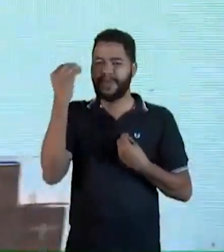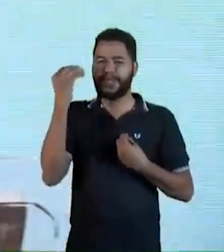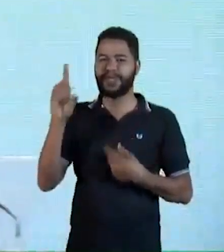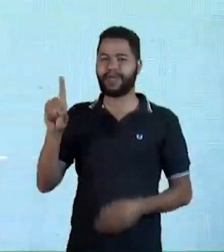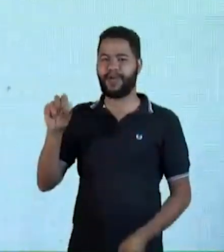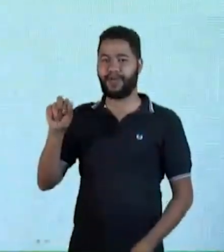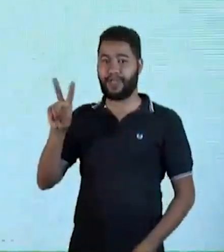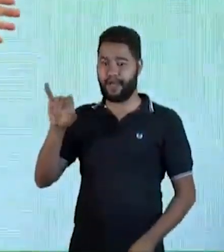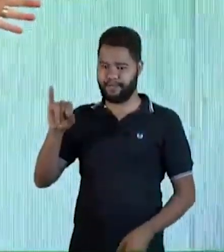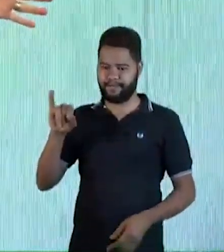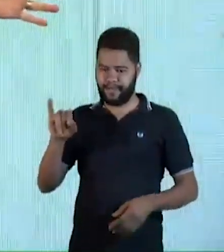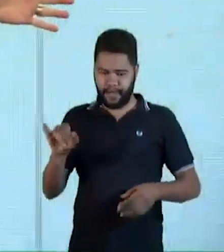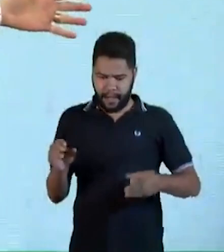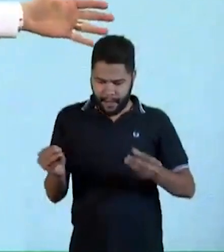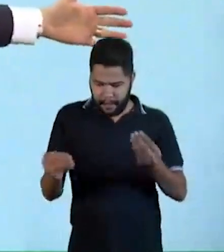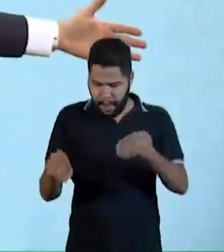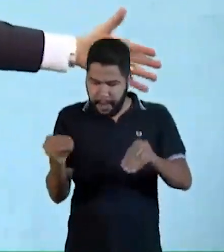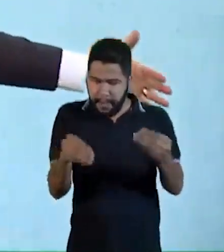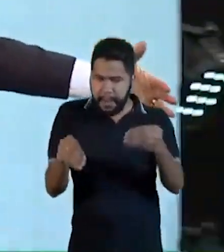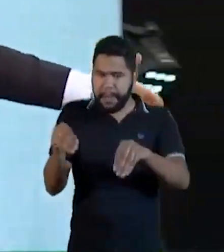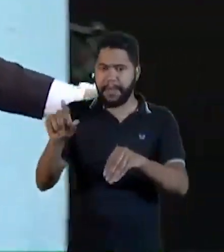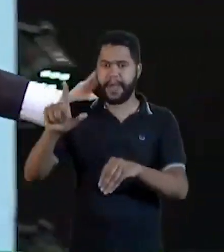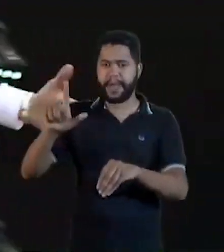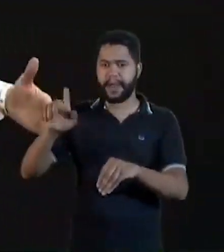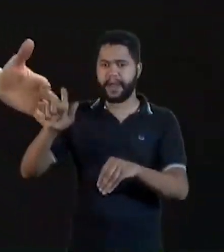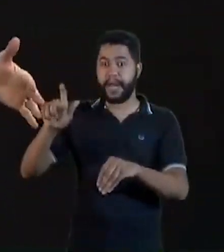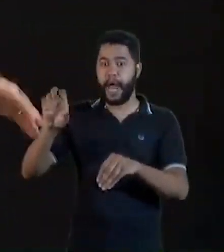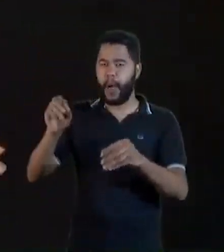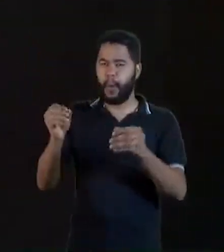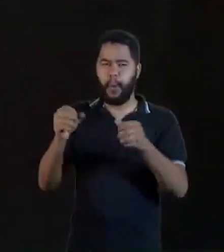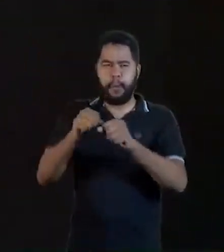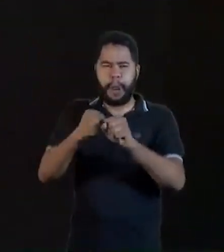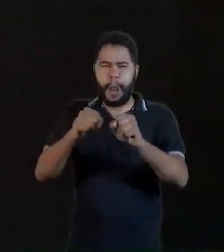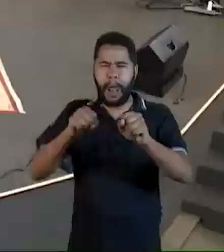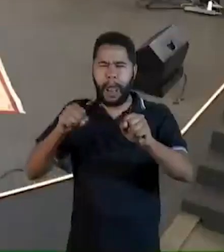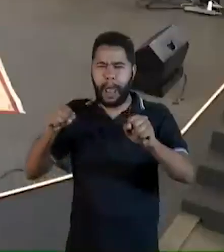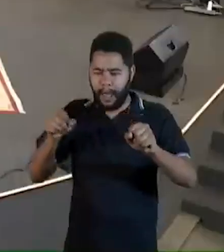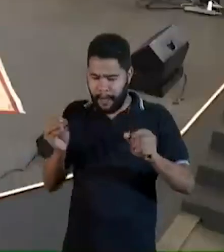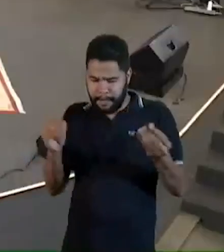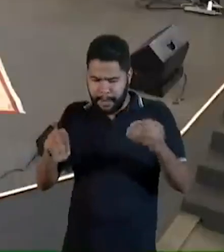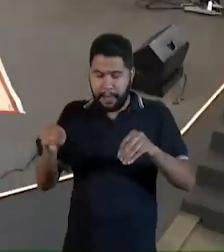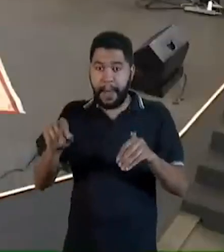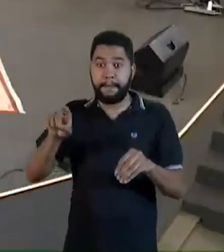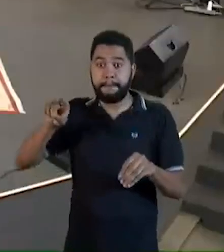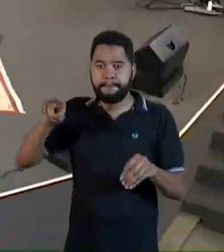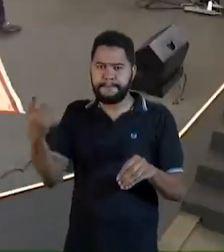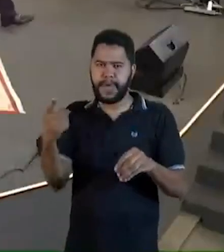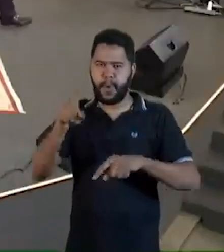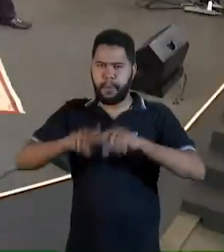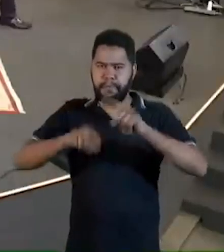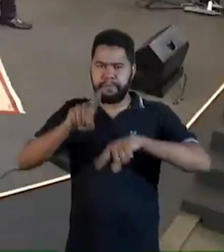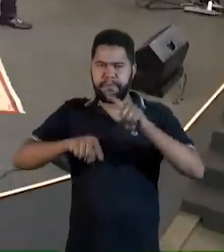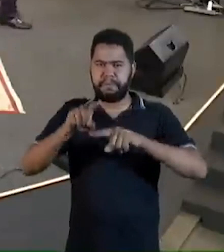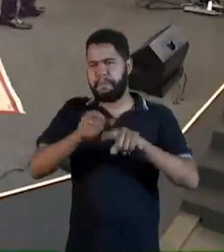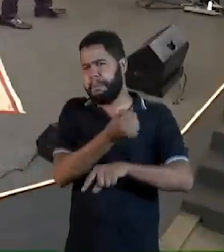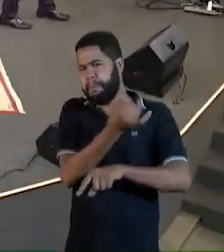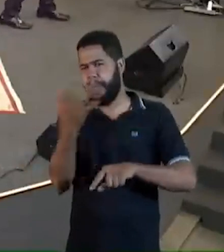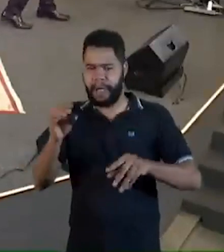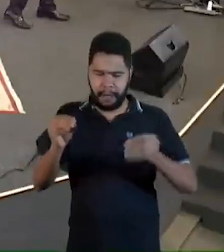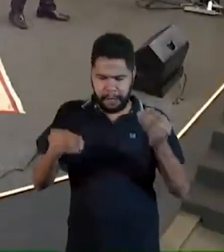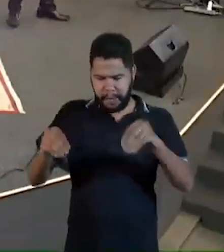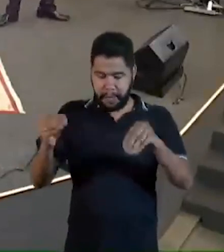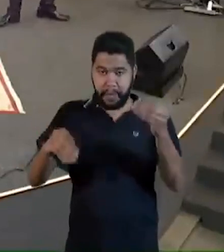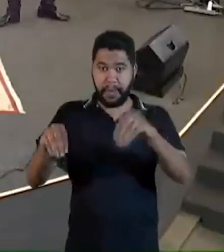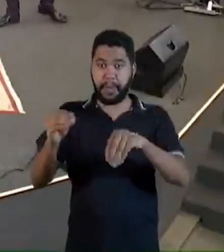dia que eu Davi montam Lego eu dei trouxe para um lego gigante que ele era mil e tantas de 50 mil